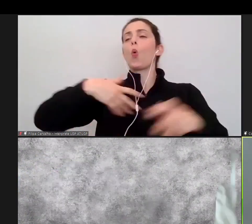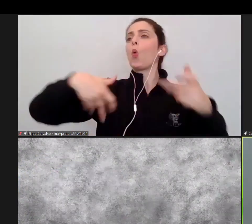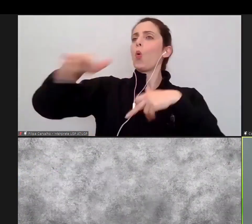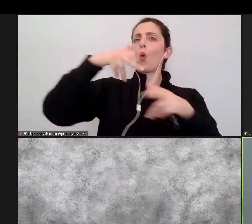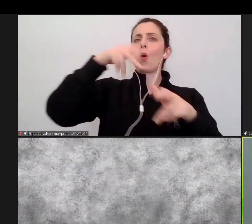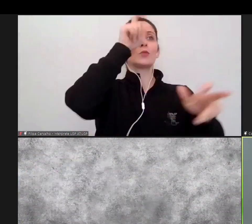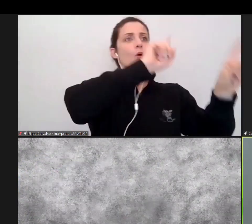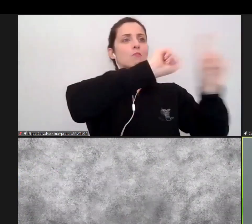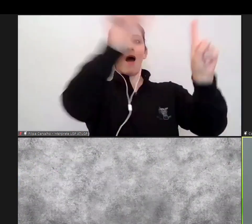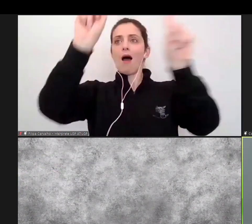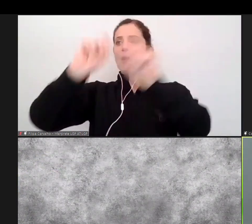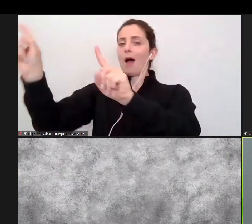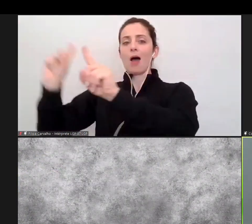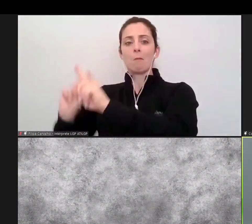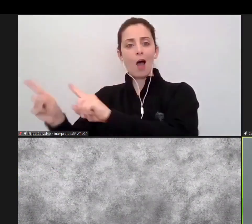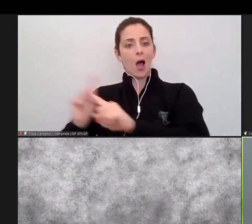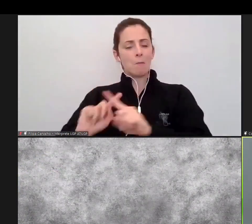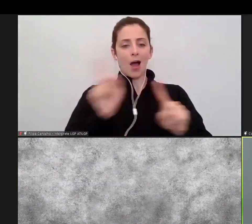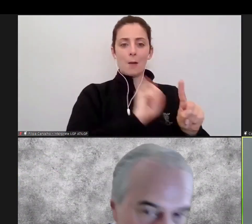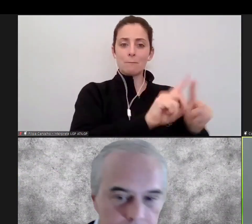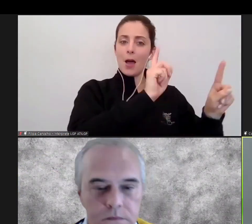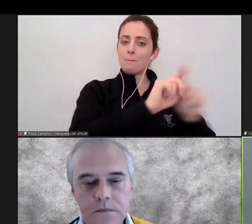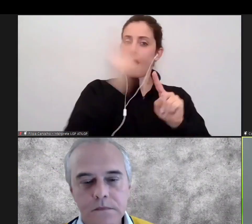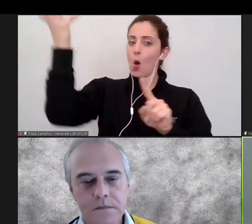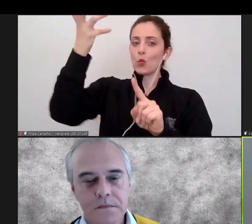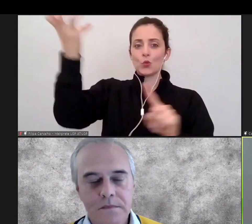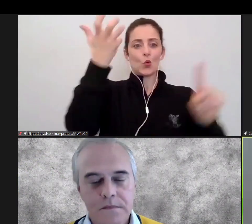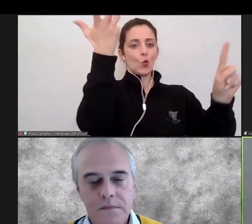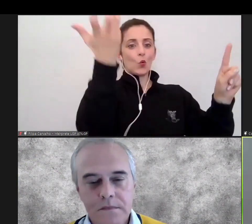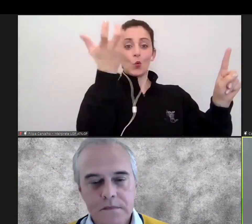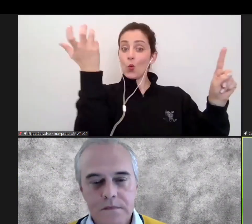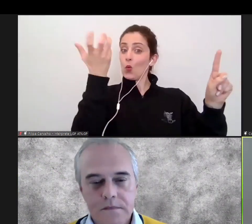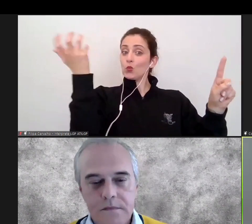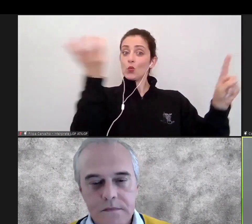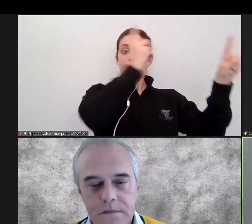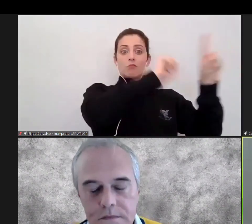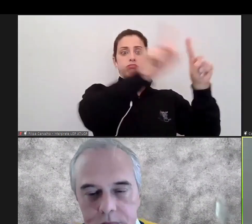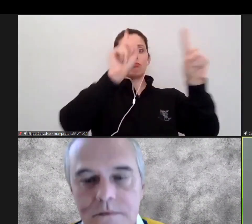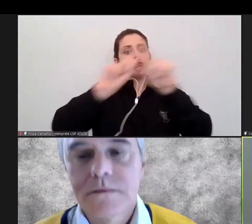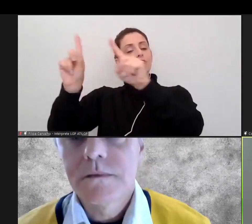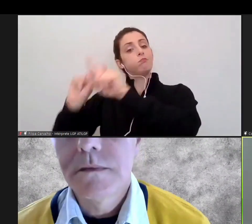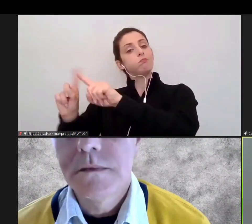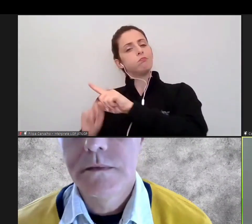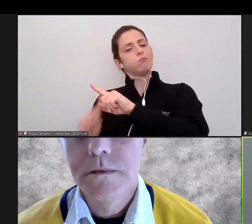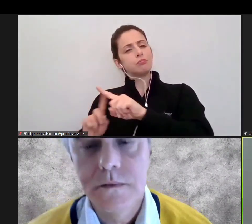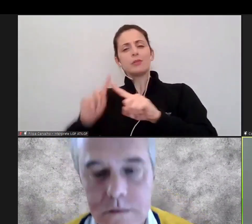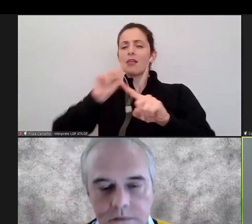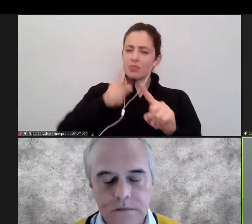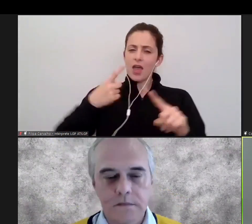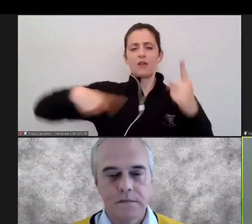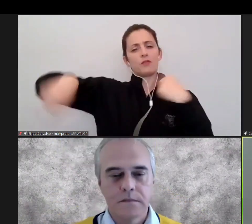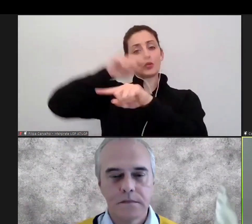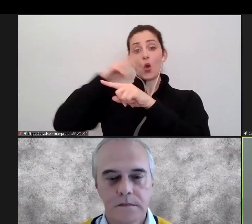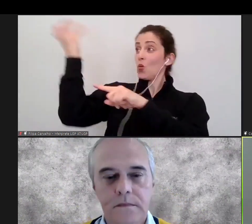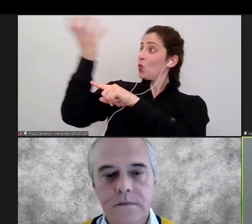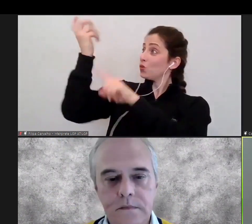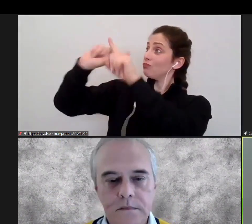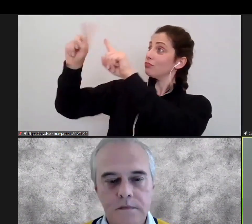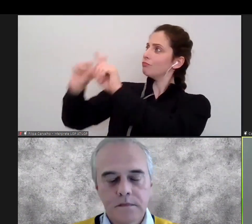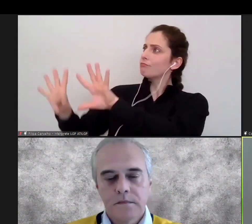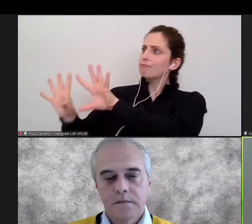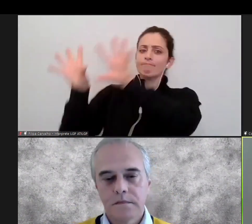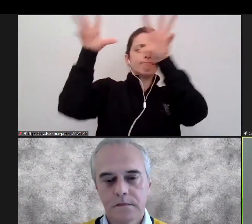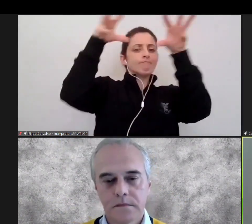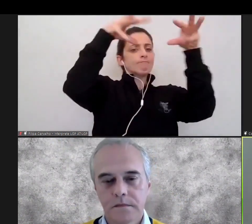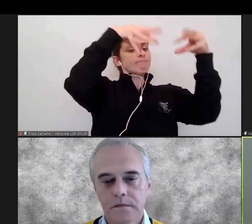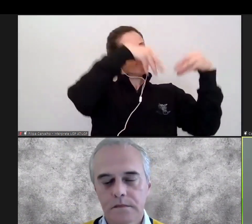portanto, temos que, na realidade, temos que integrar esta diversidade internamente nas nossas empresas, nos nossos serviços, nas